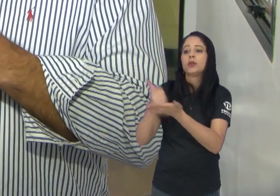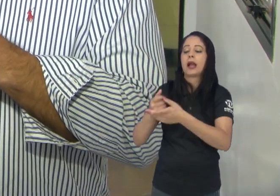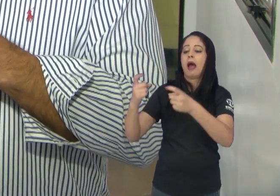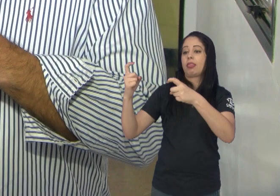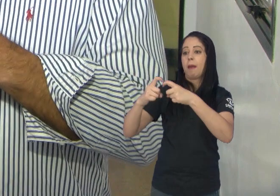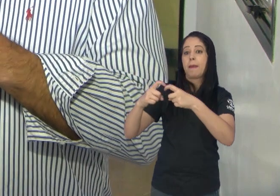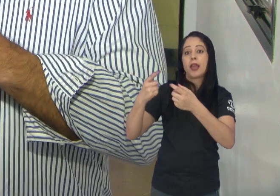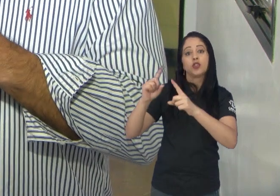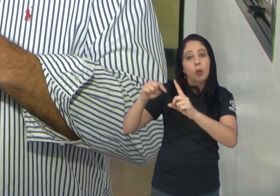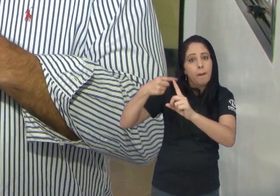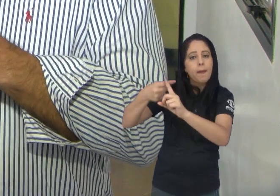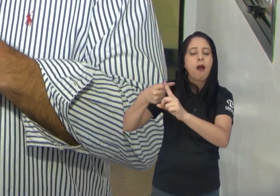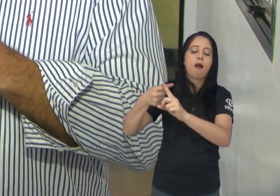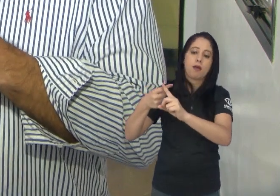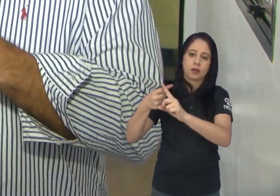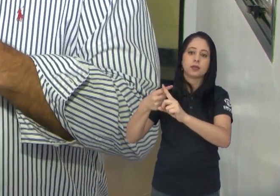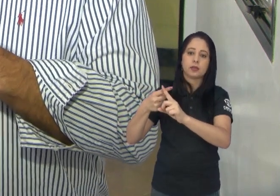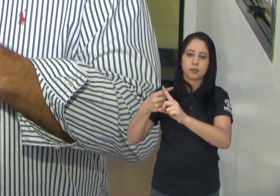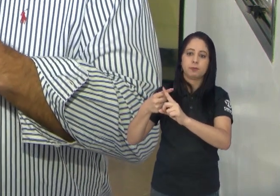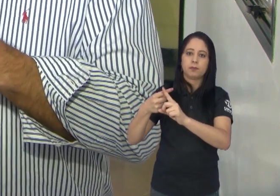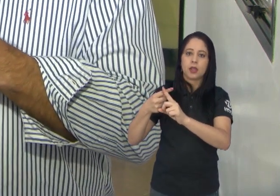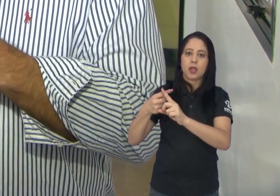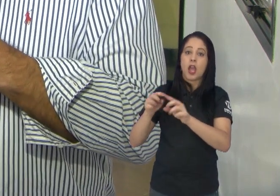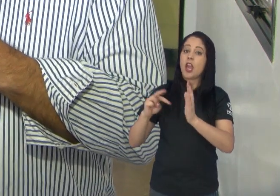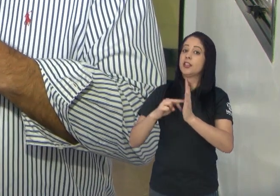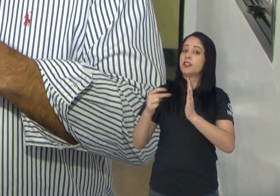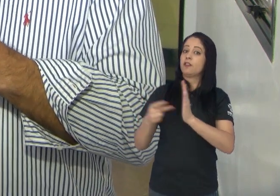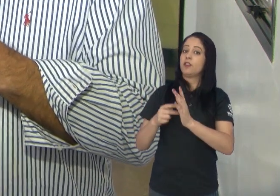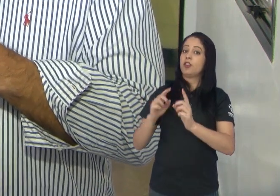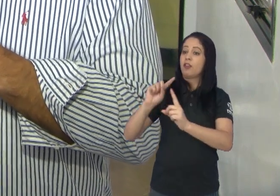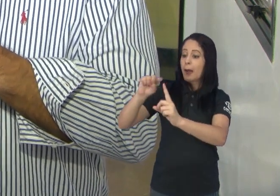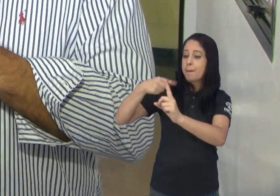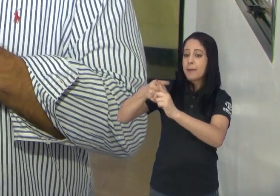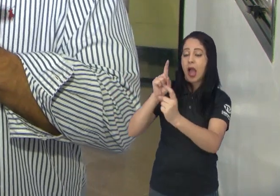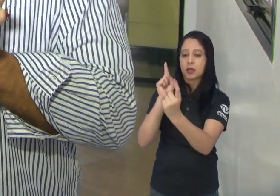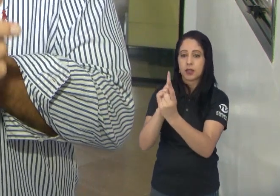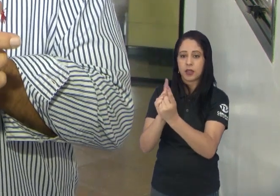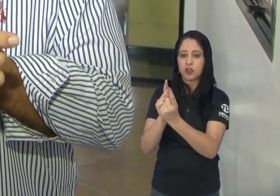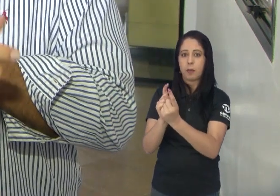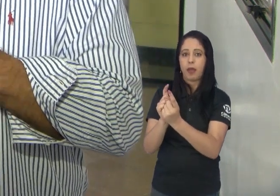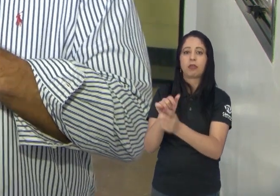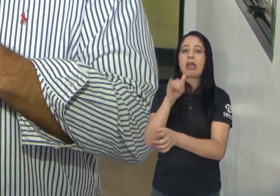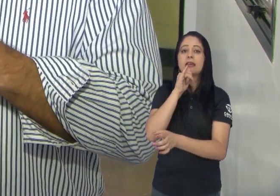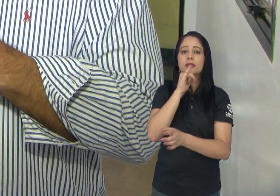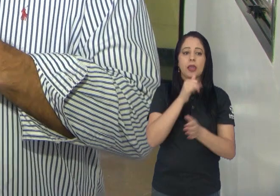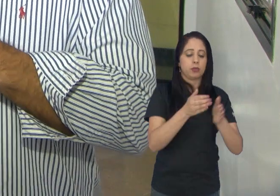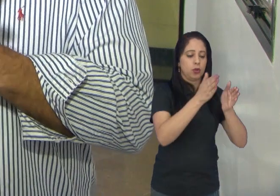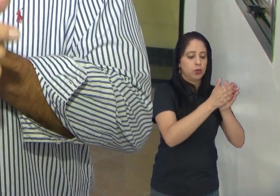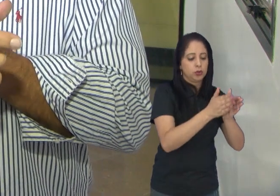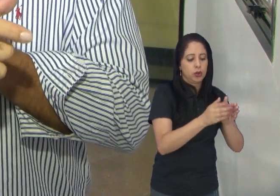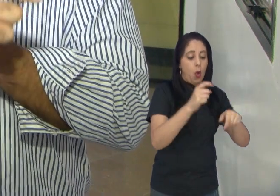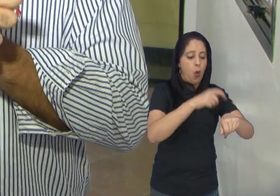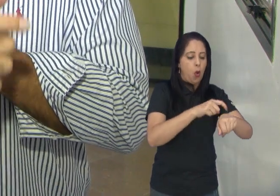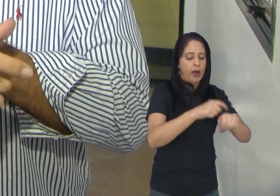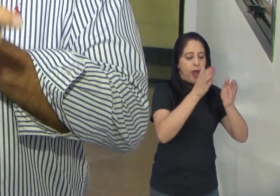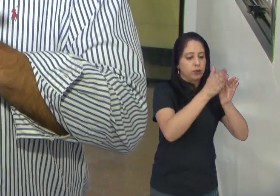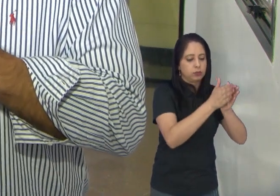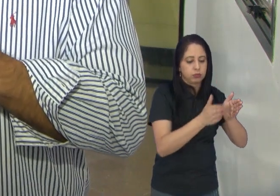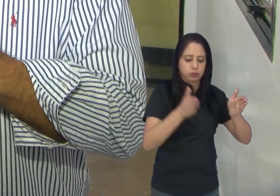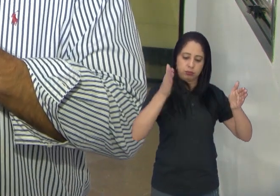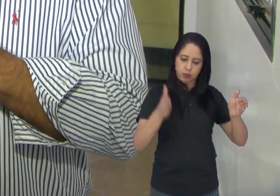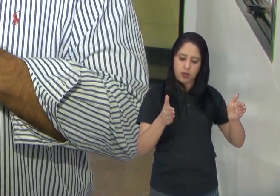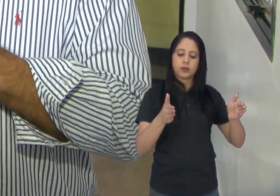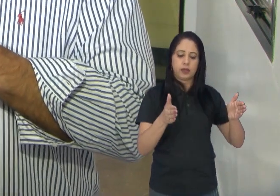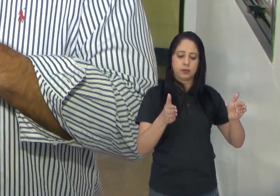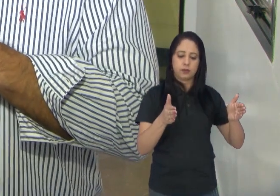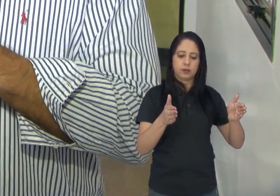que você vai poder oferecer mais serviço à população, né? Então, se ela tinha um horário X, daquele atendimento que é prestado em